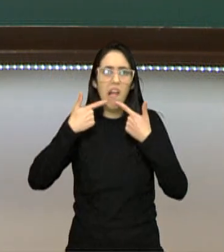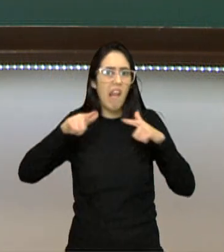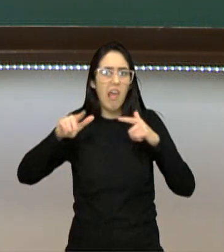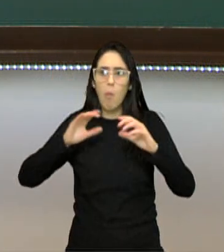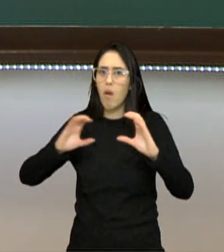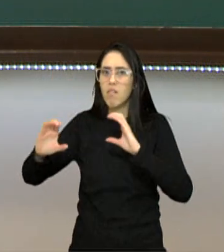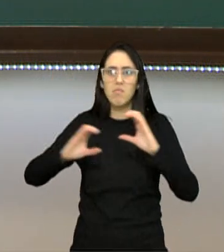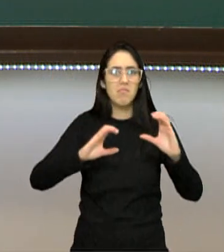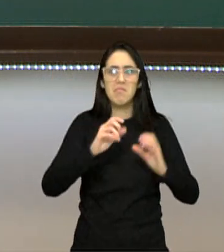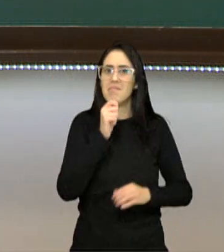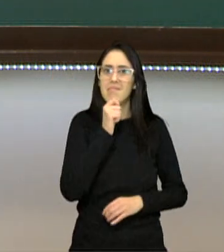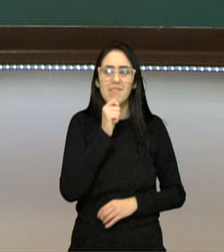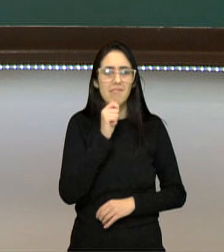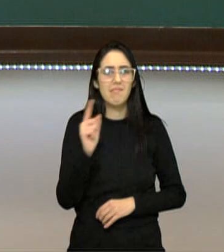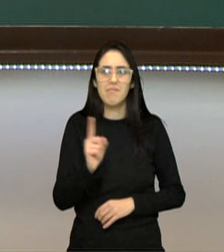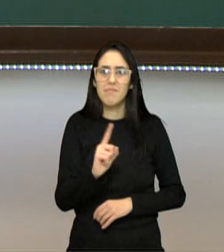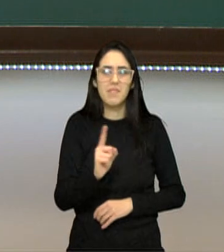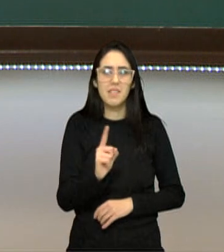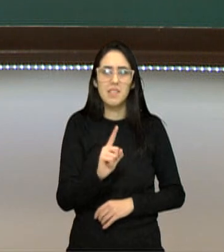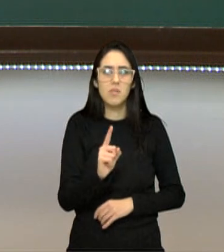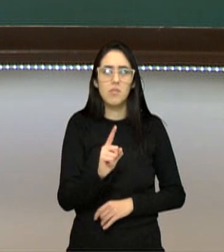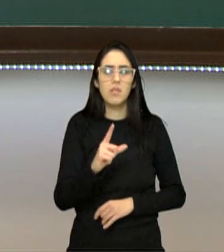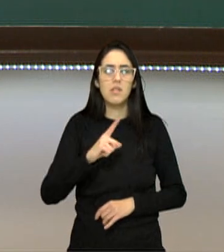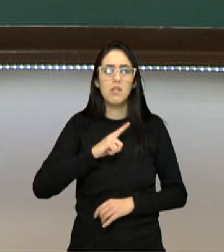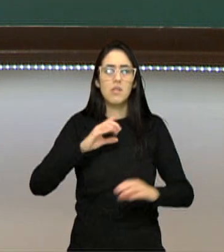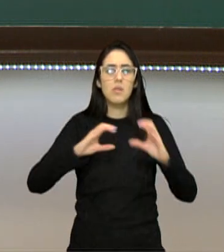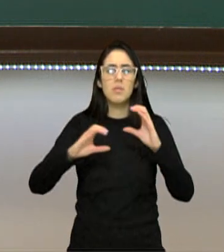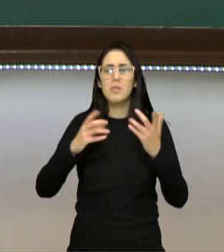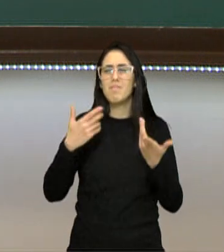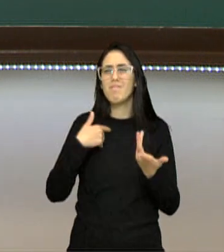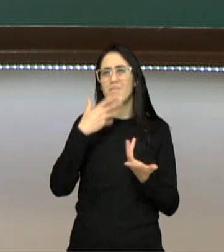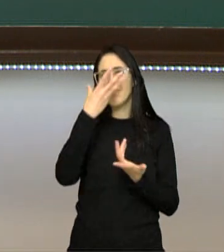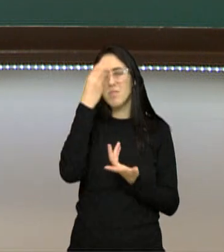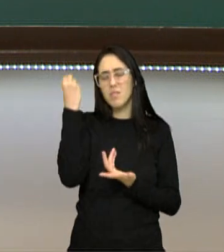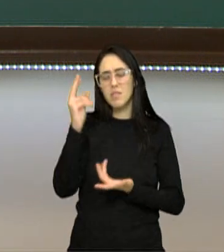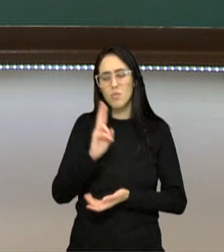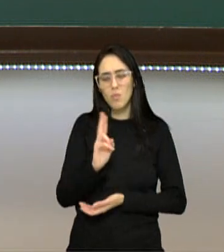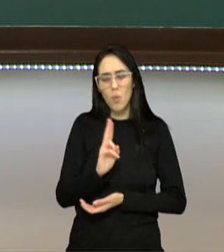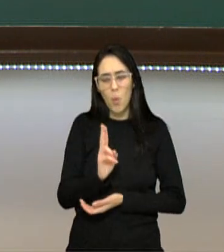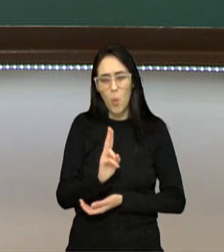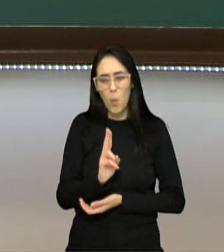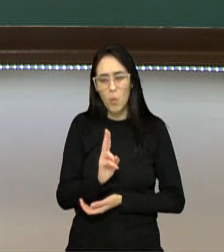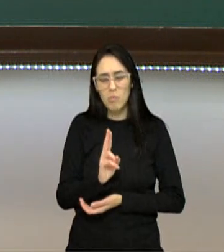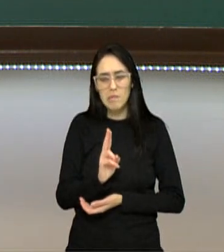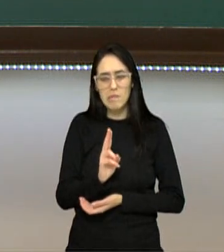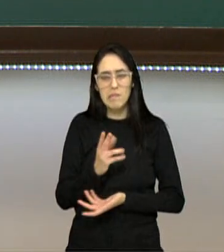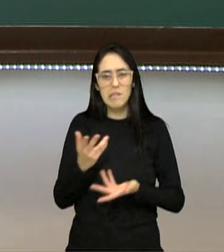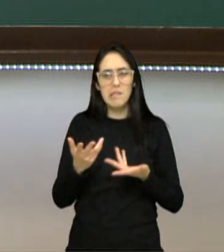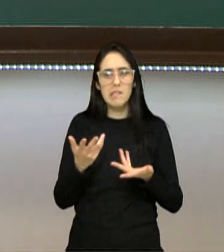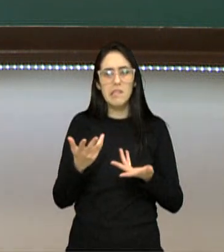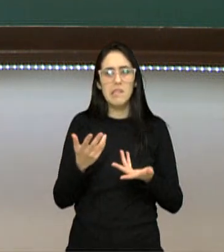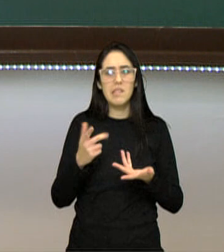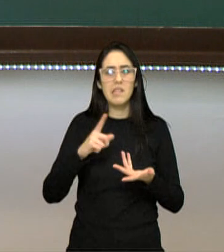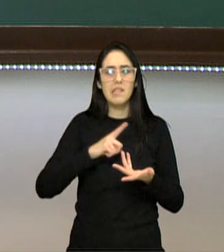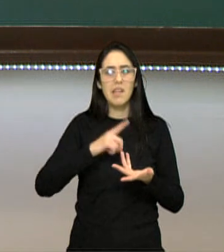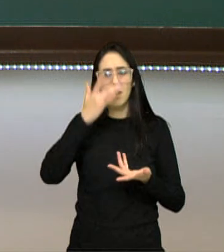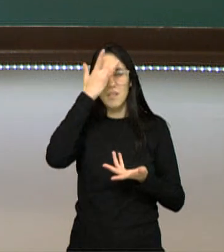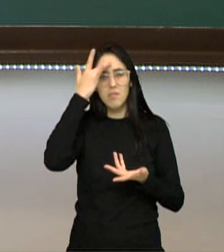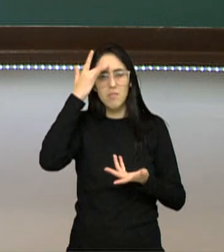ainda ele falava por... Agora eu me esqueci o nome que nós damos quando a gente